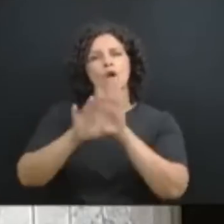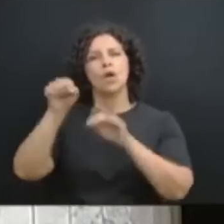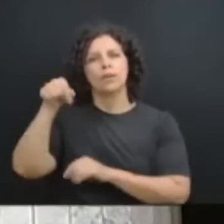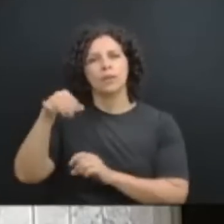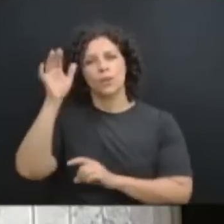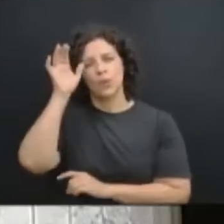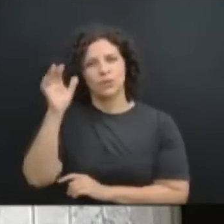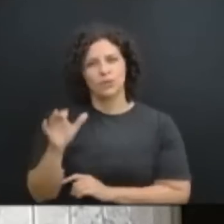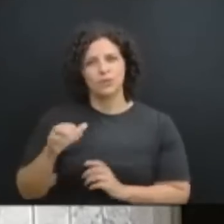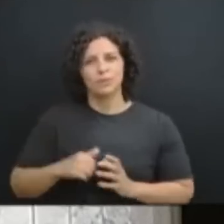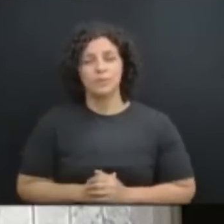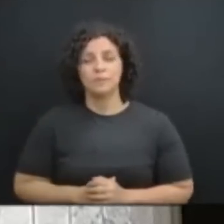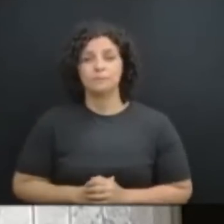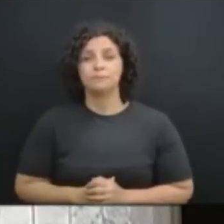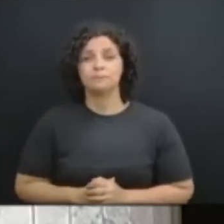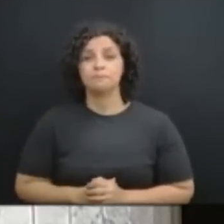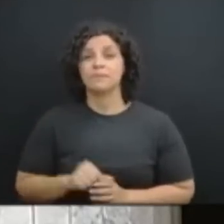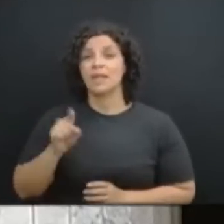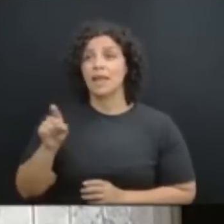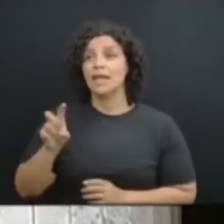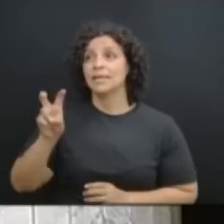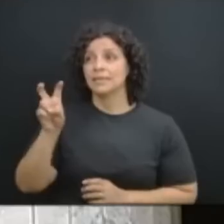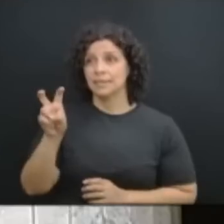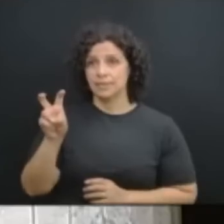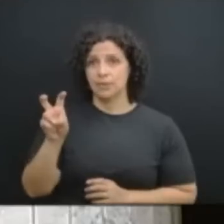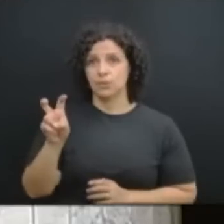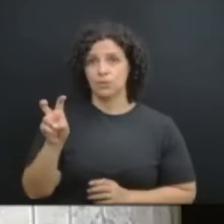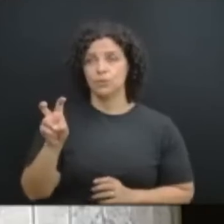Um caso em que 5